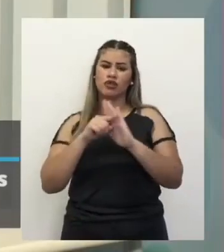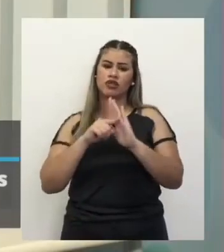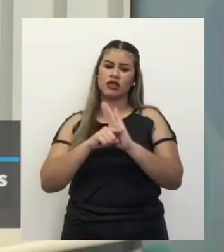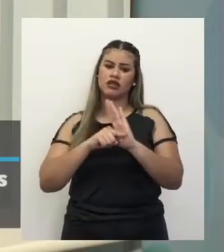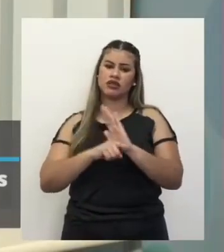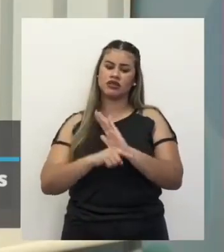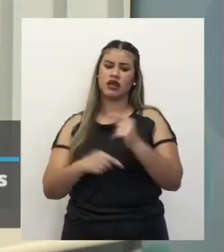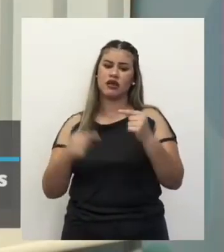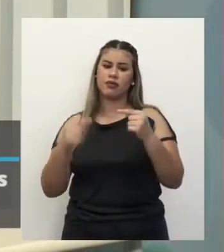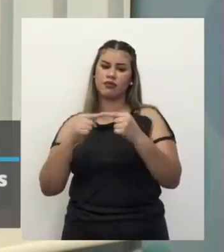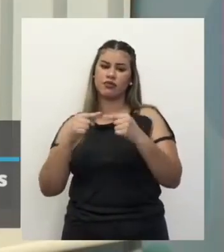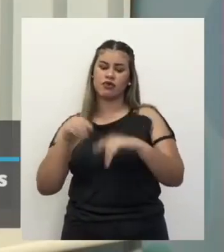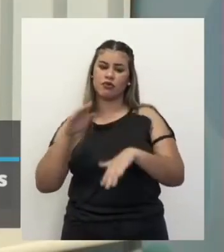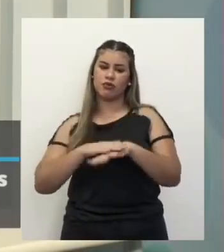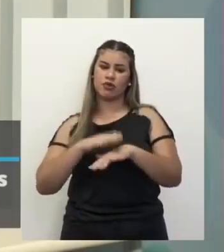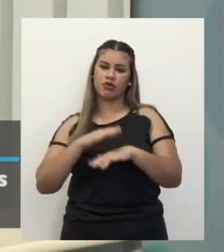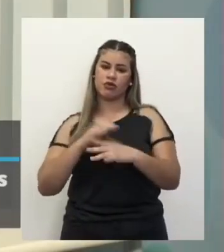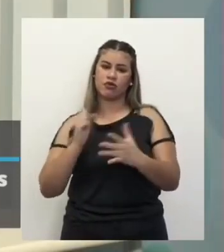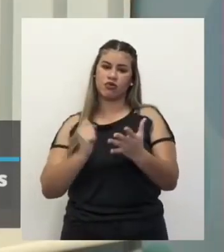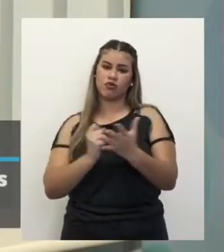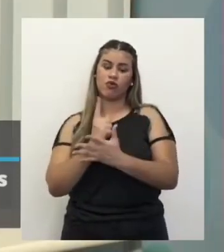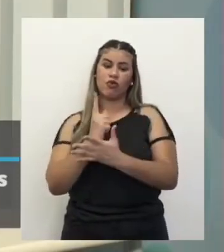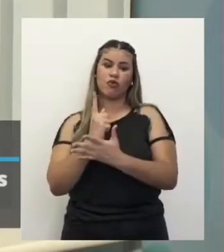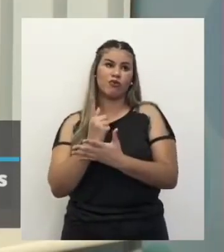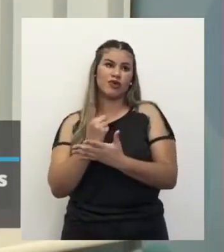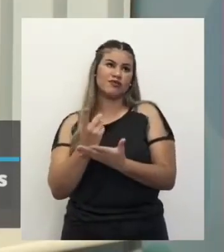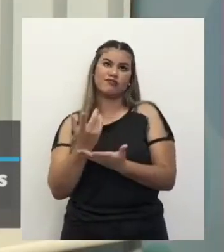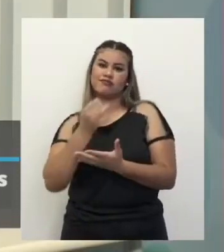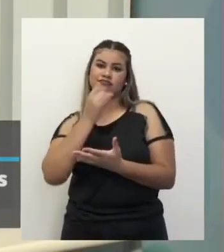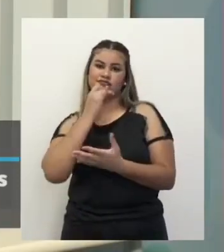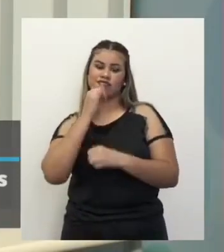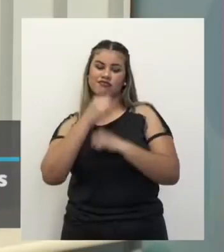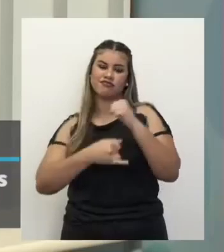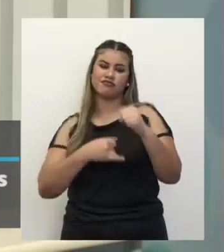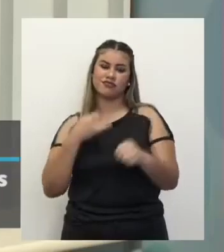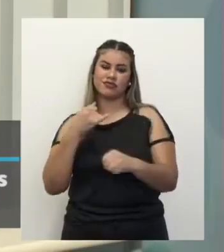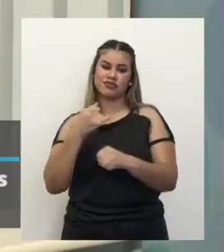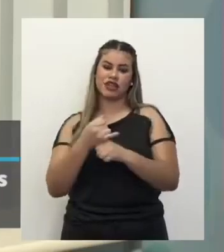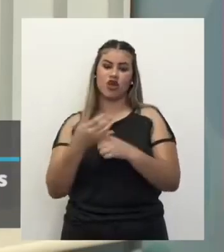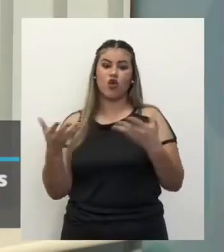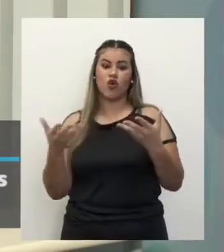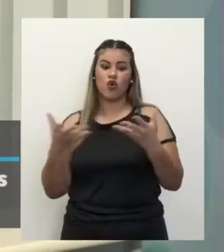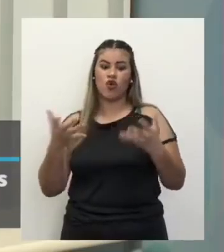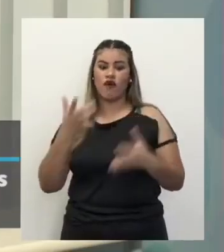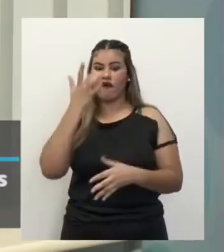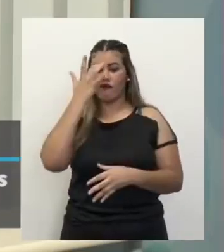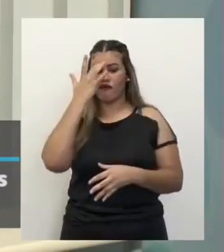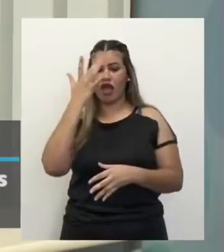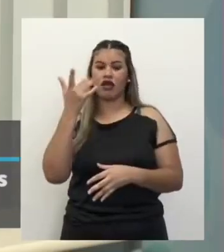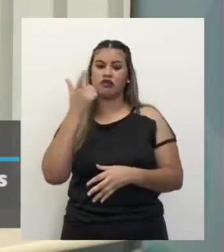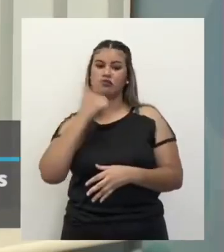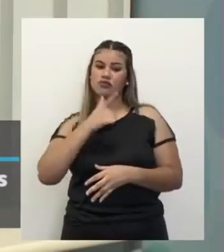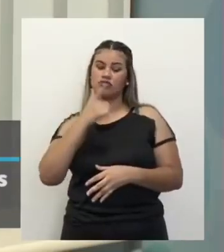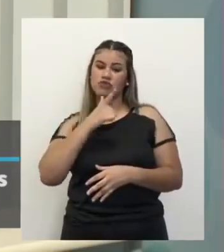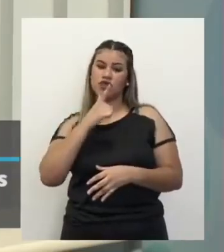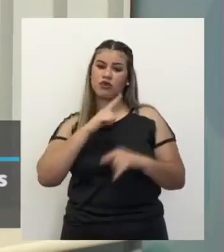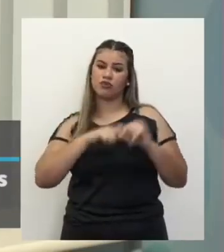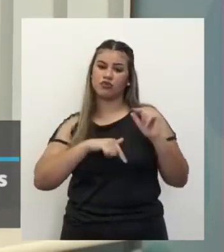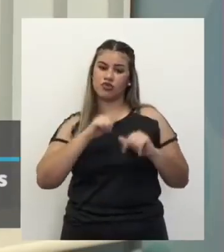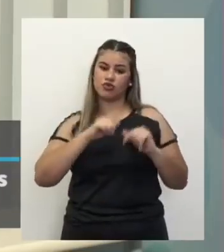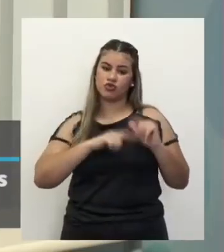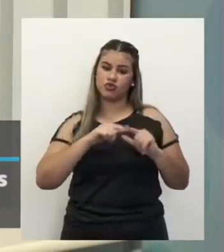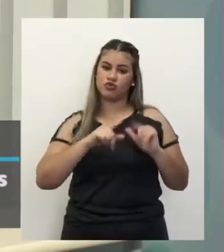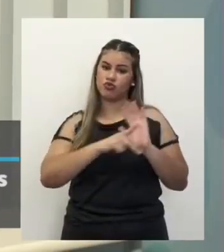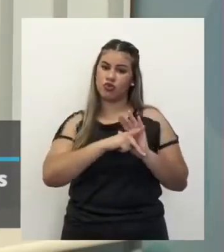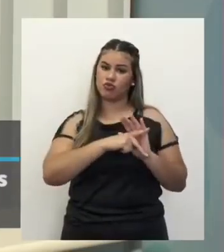está consumindo pela internet. Então, hoje a gente tem mais facilidades de adquirir não só produtos da nossa